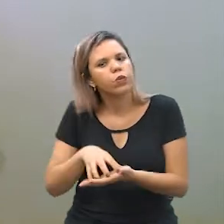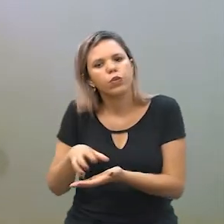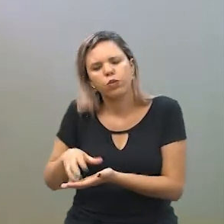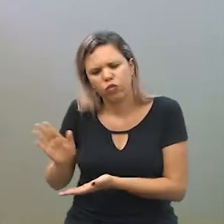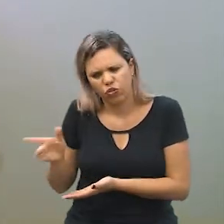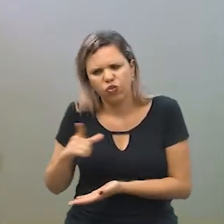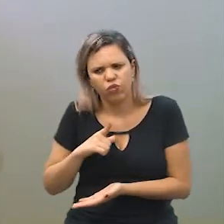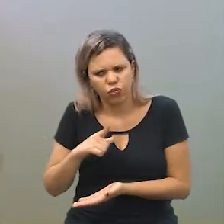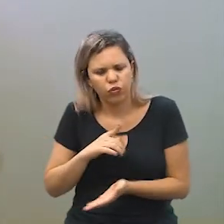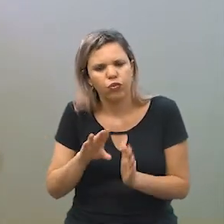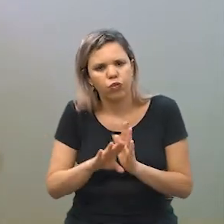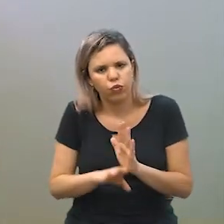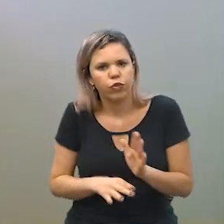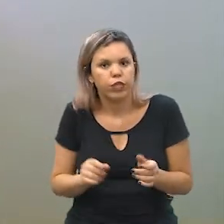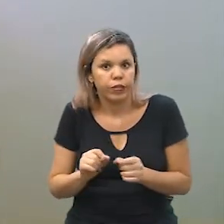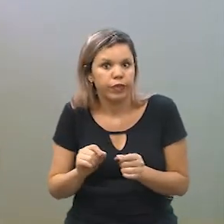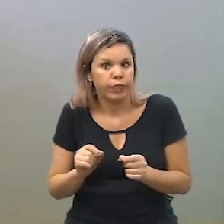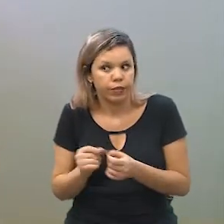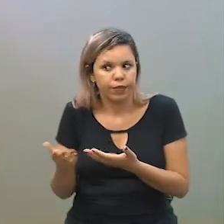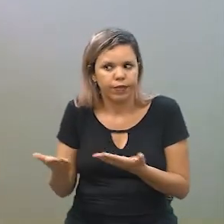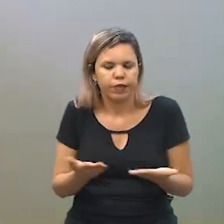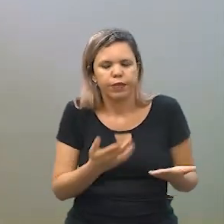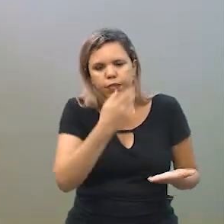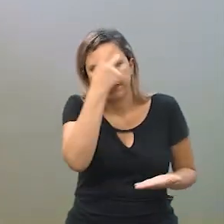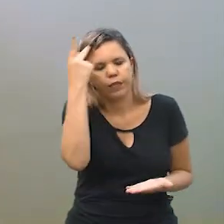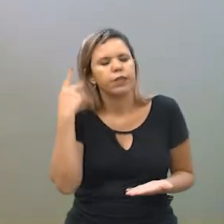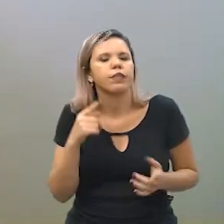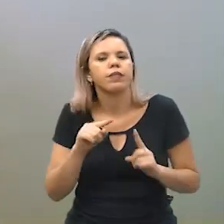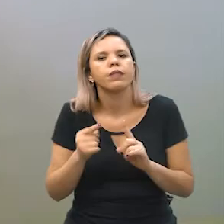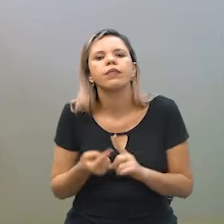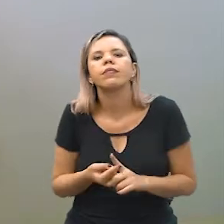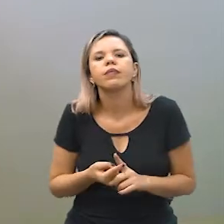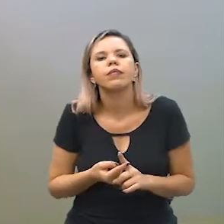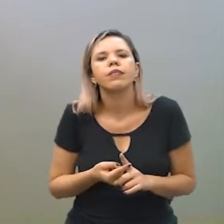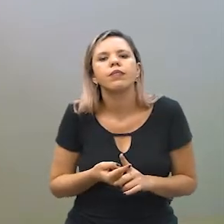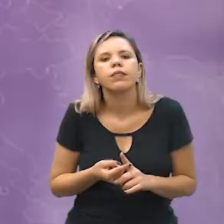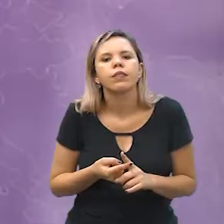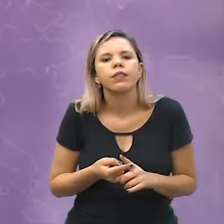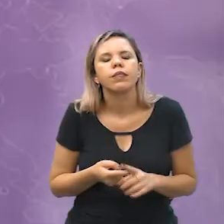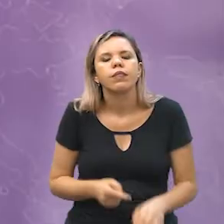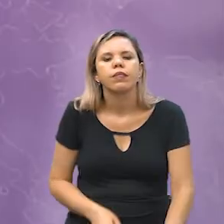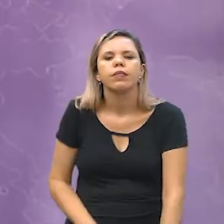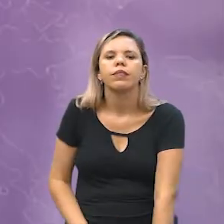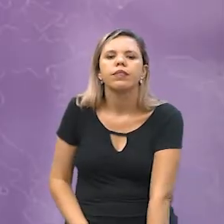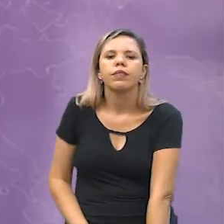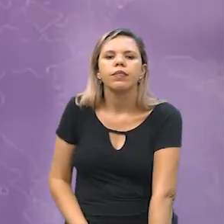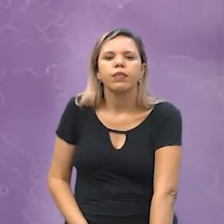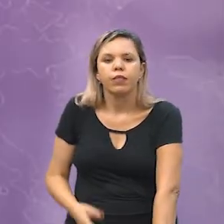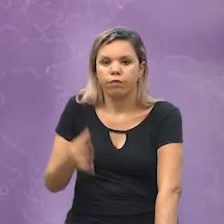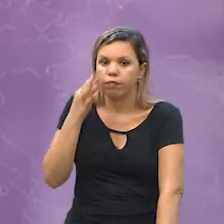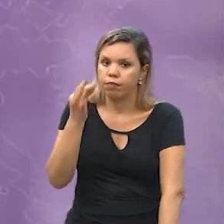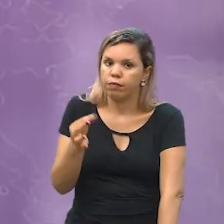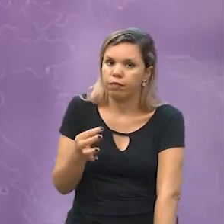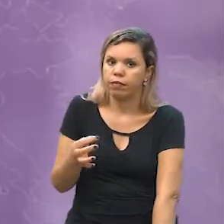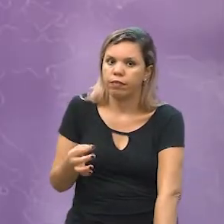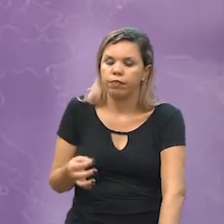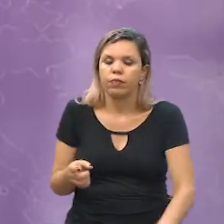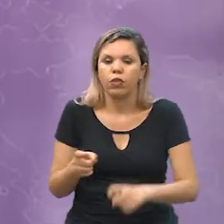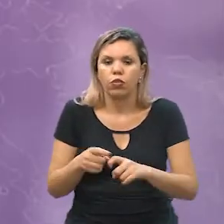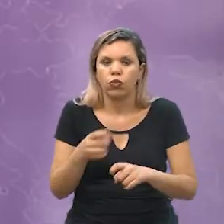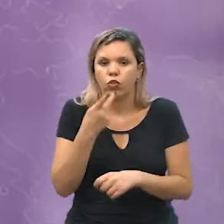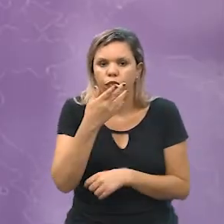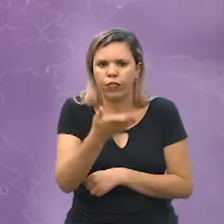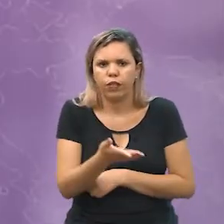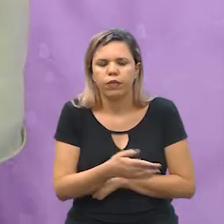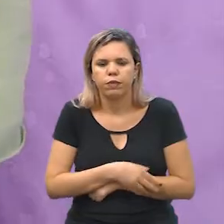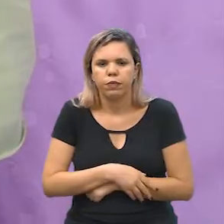se programaram para fazer isso e para receber a gestante para a sua consulta. Então, olha, preste bem atenção que a doutora está